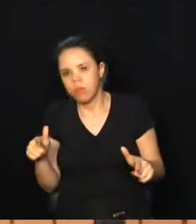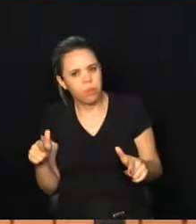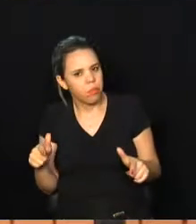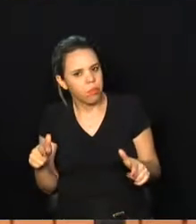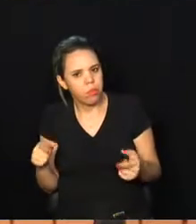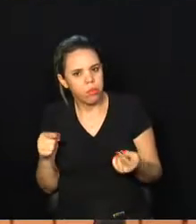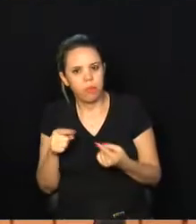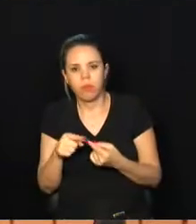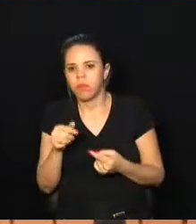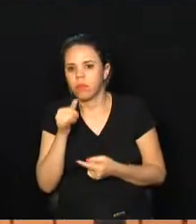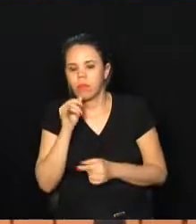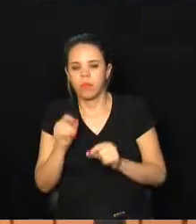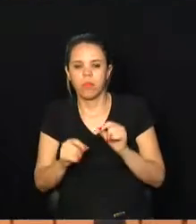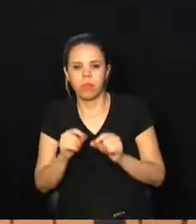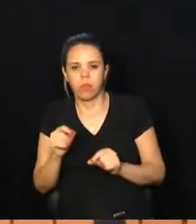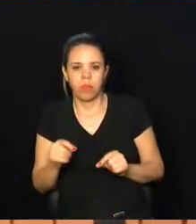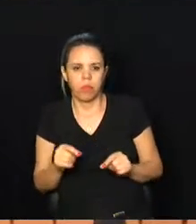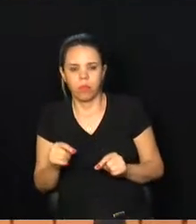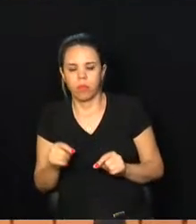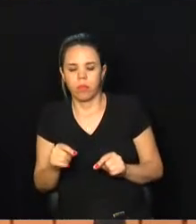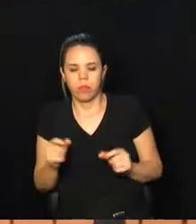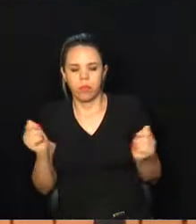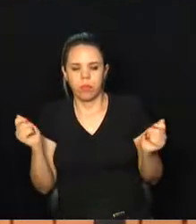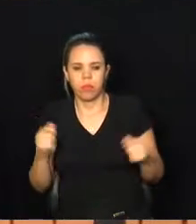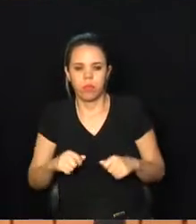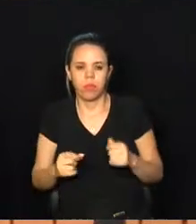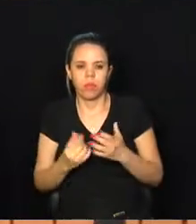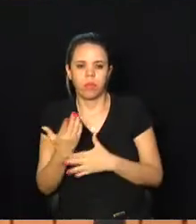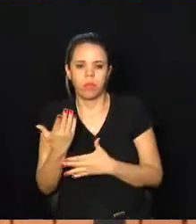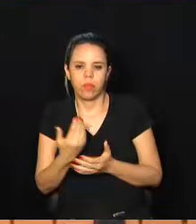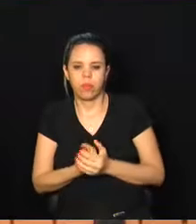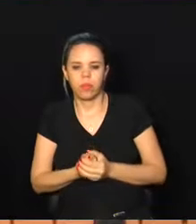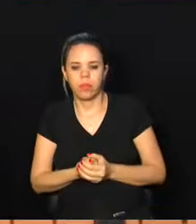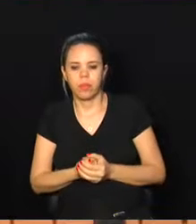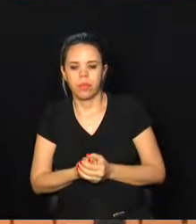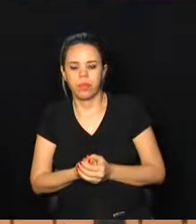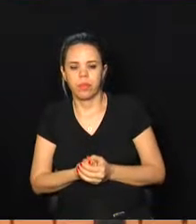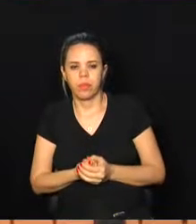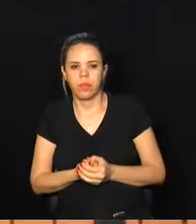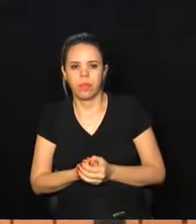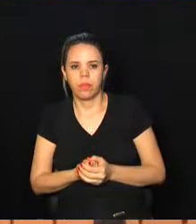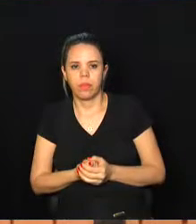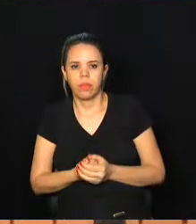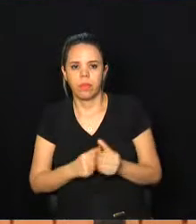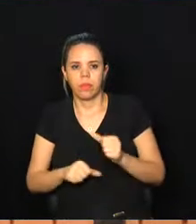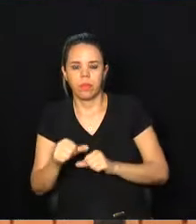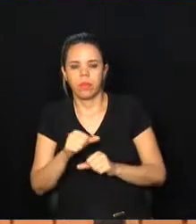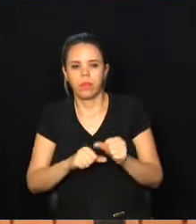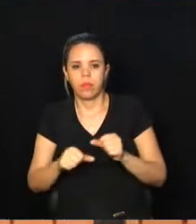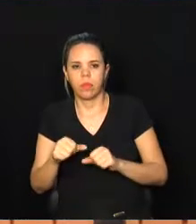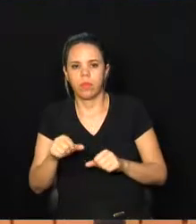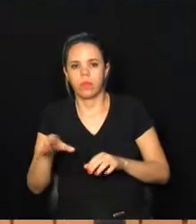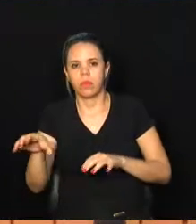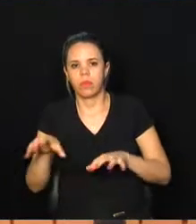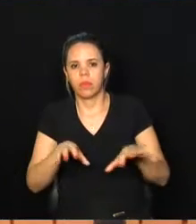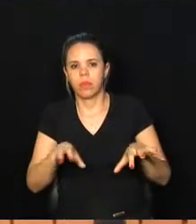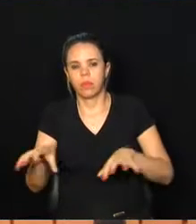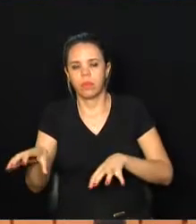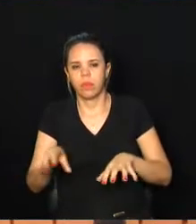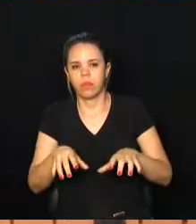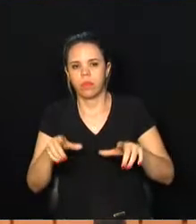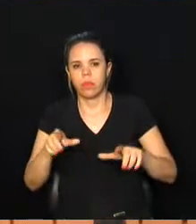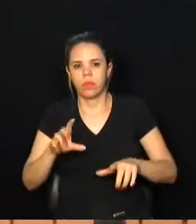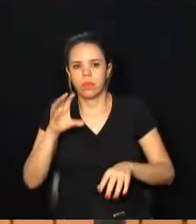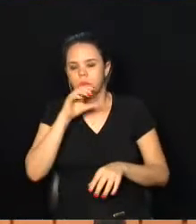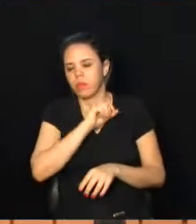linha do que possa acontecer. As mudanças de zoneamento, às vezes, da noite